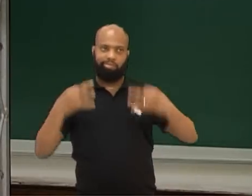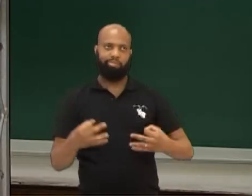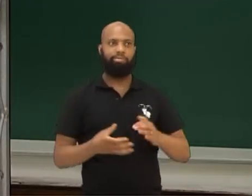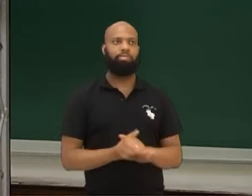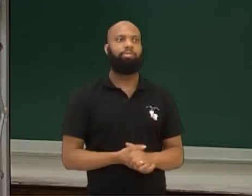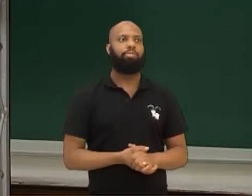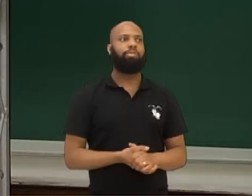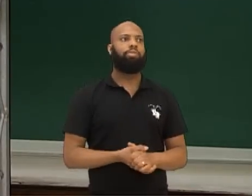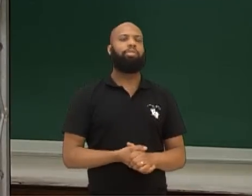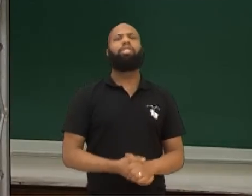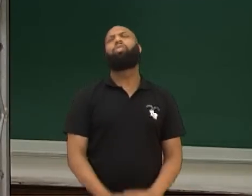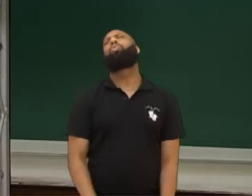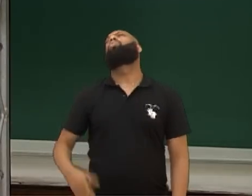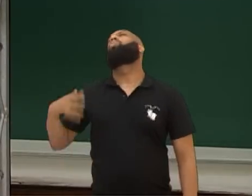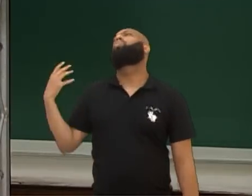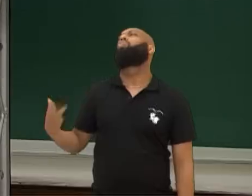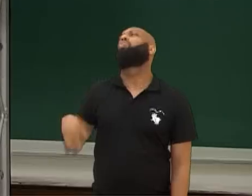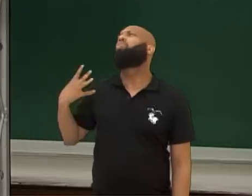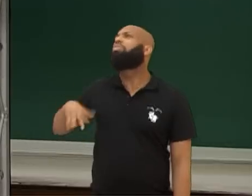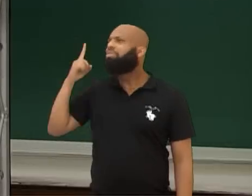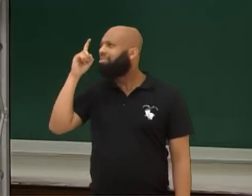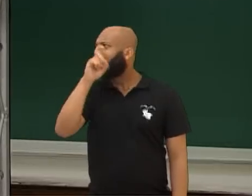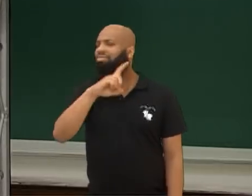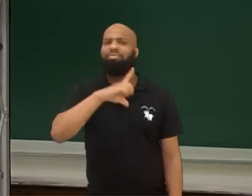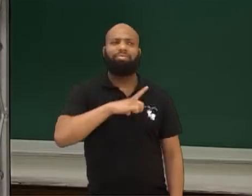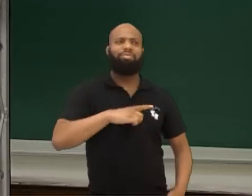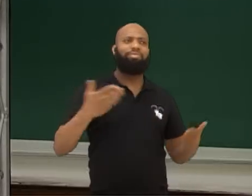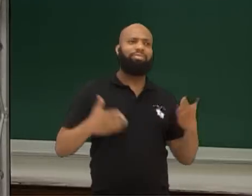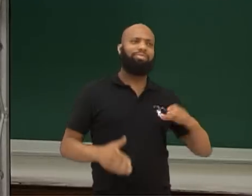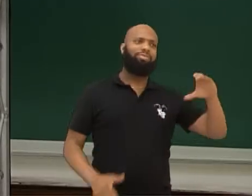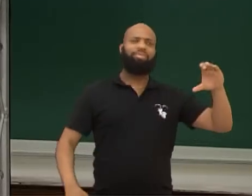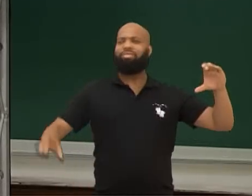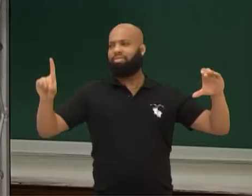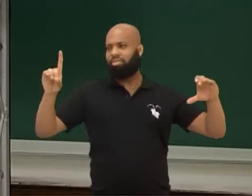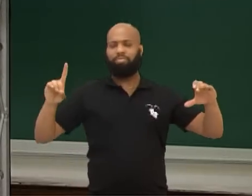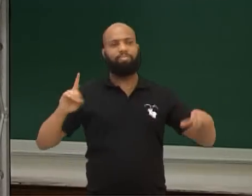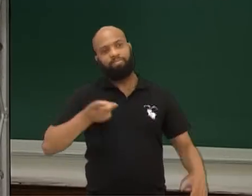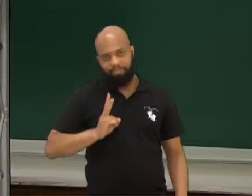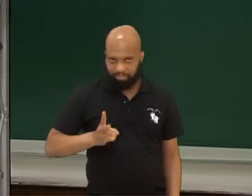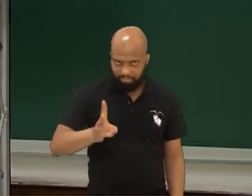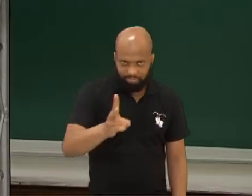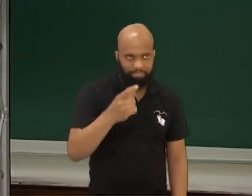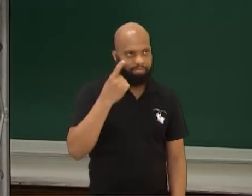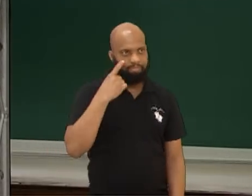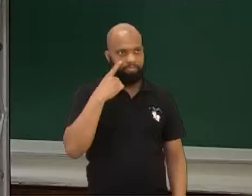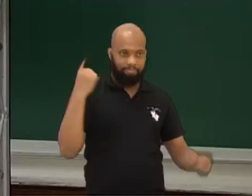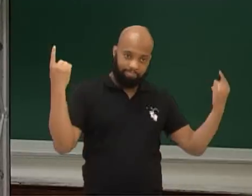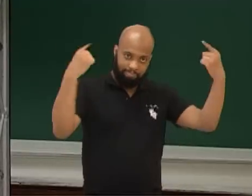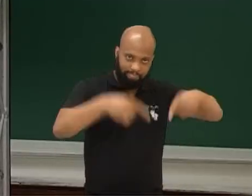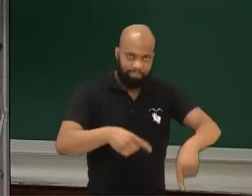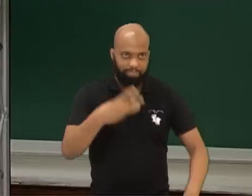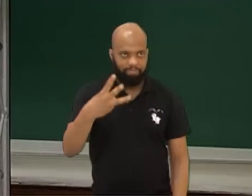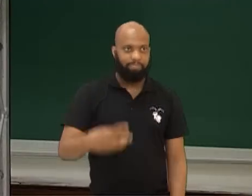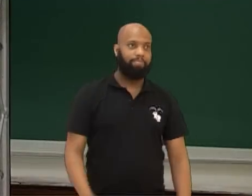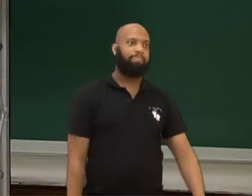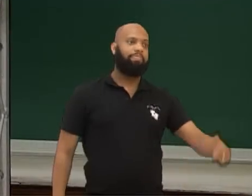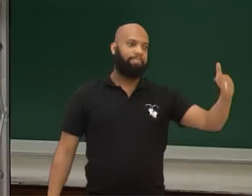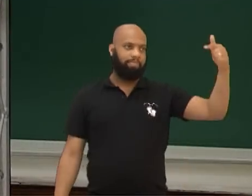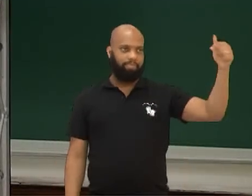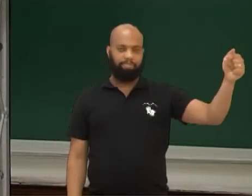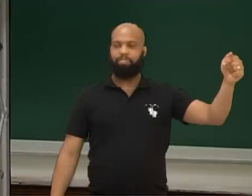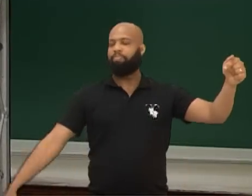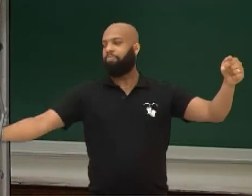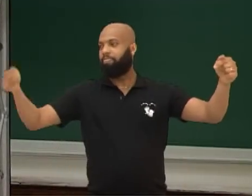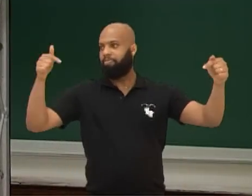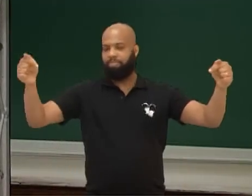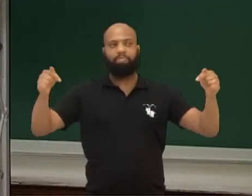Luiz. Ai, professora, que difícil. C e D. Vamos para o terceiro jogo. 7, 7. O que está